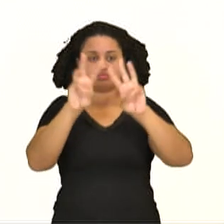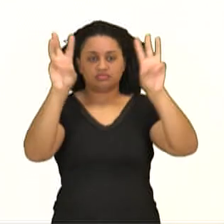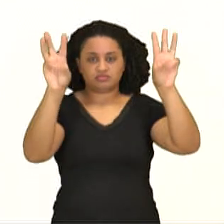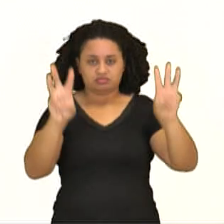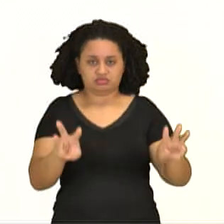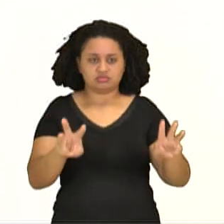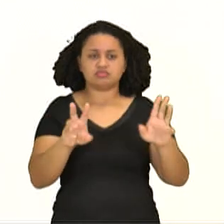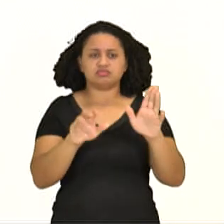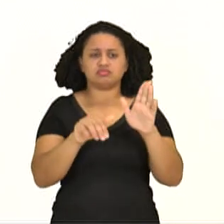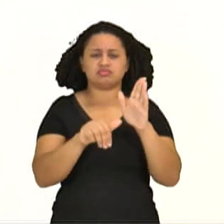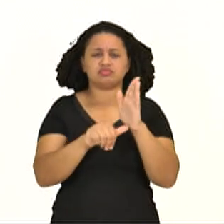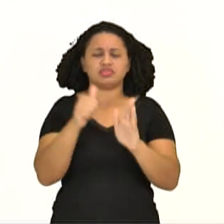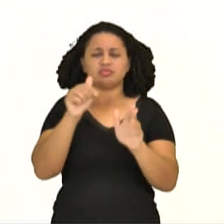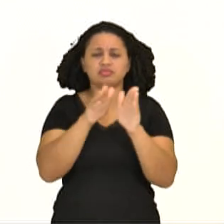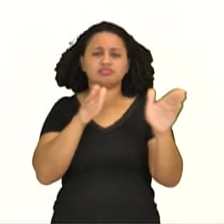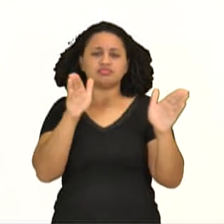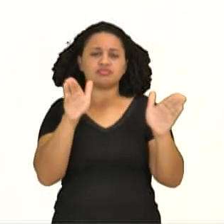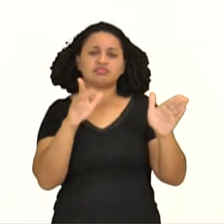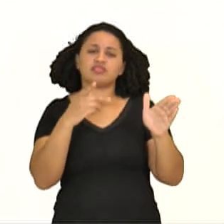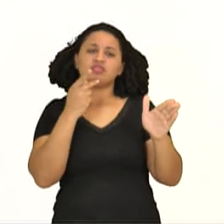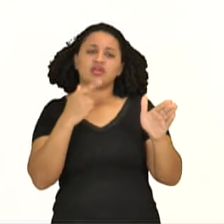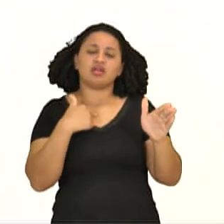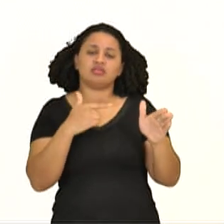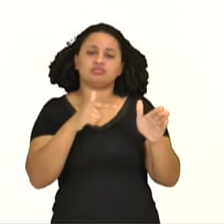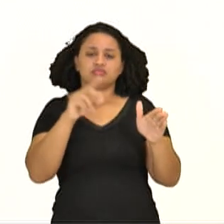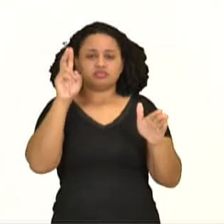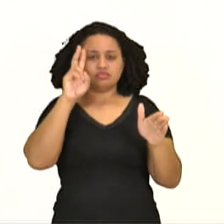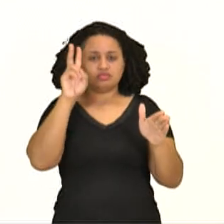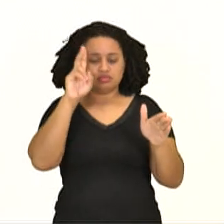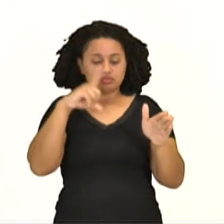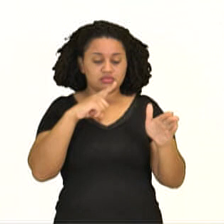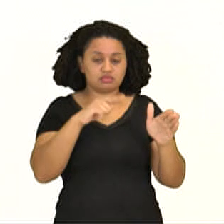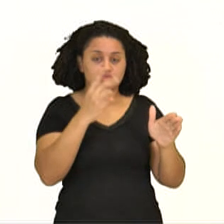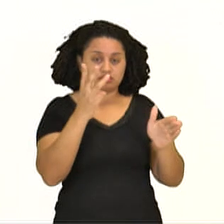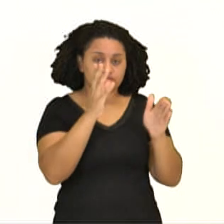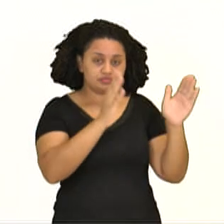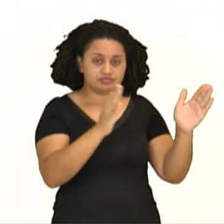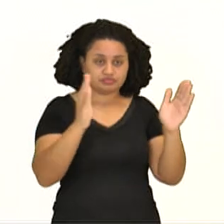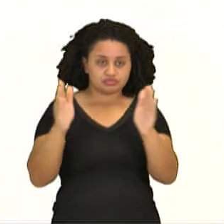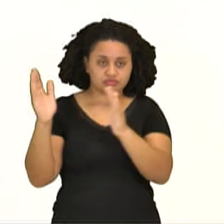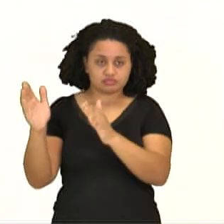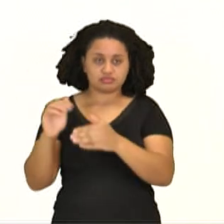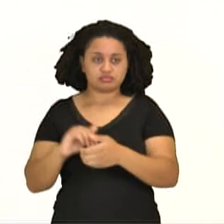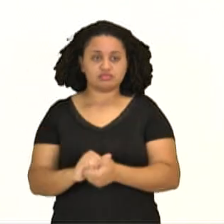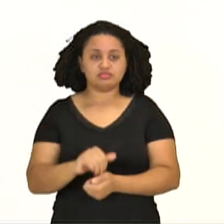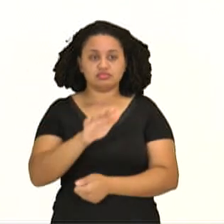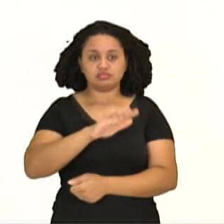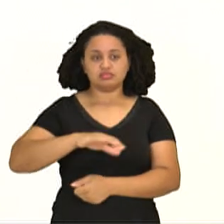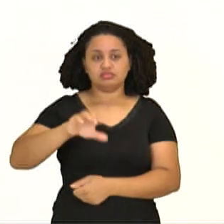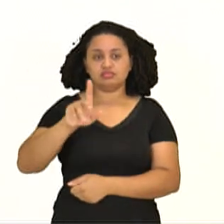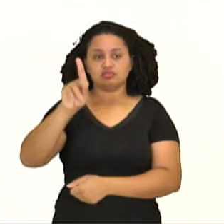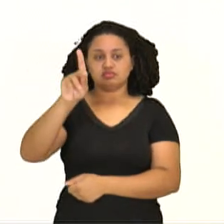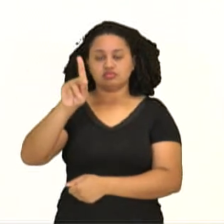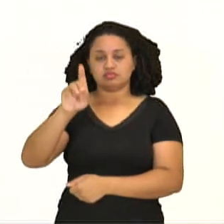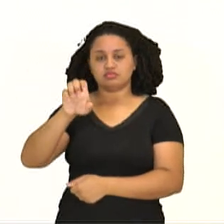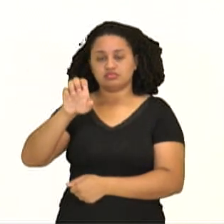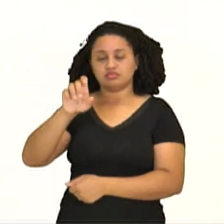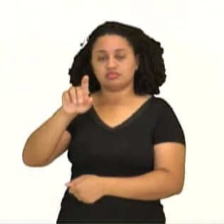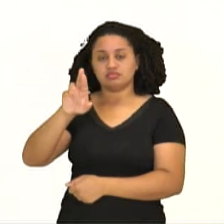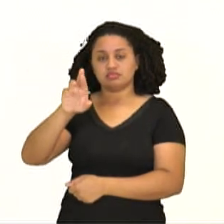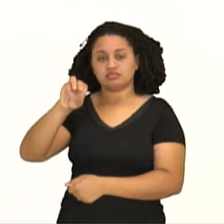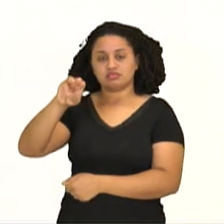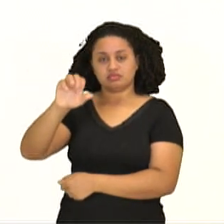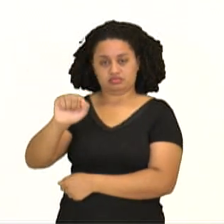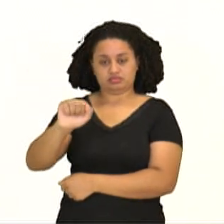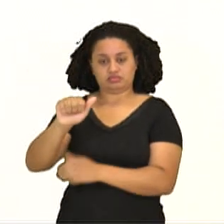Primeiro período, nós falamos que na história temos três fases do reino de Cush. A região de Kerma, da cidade de Kerma, seria o